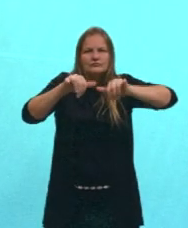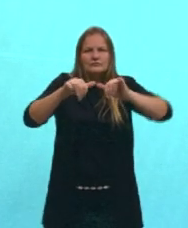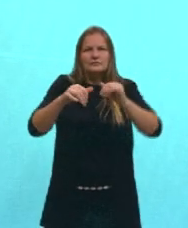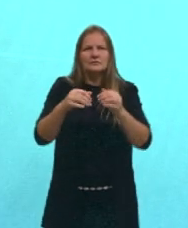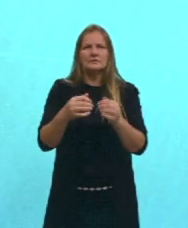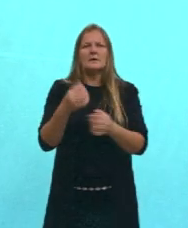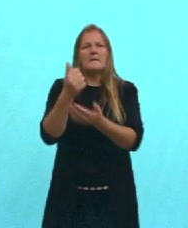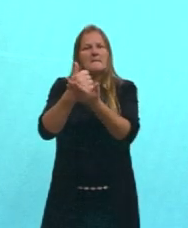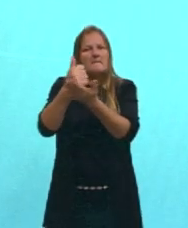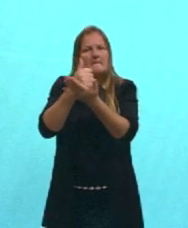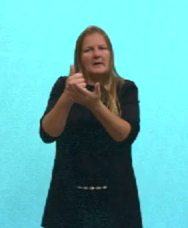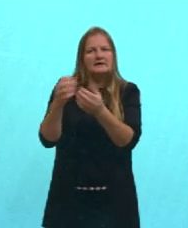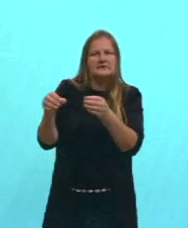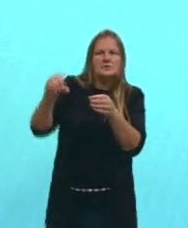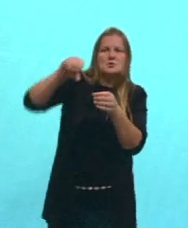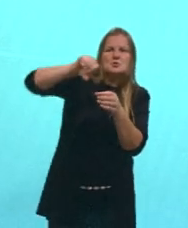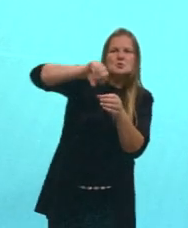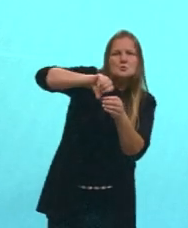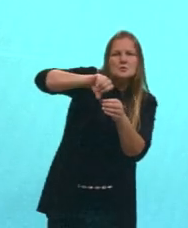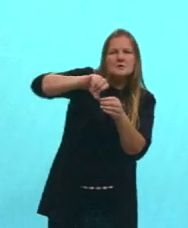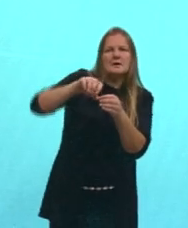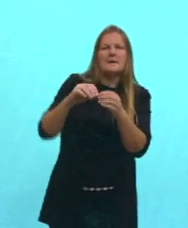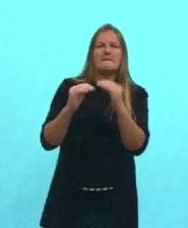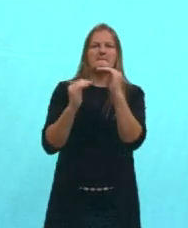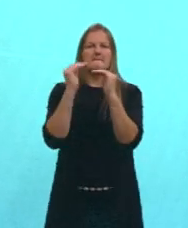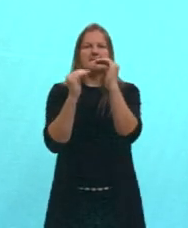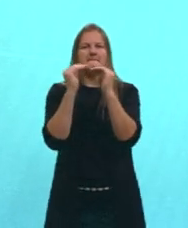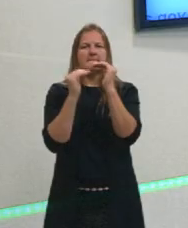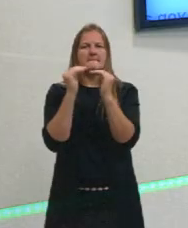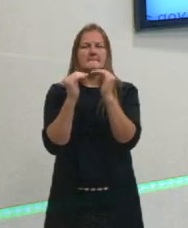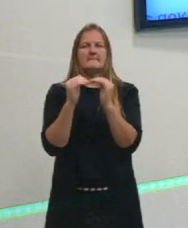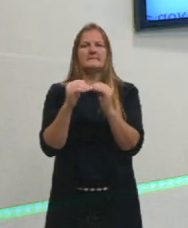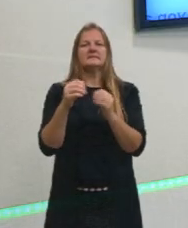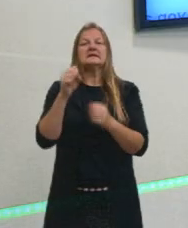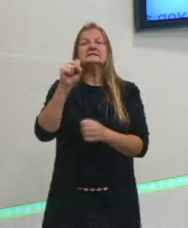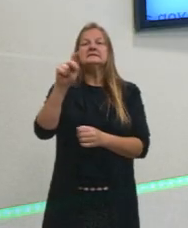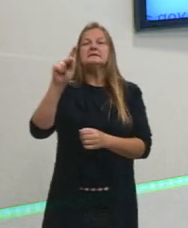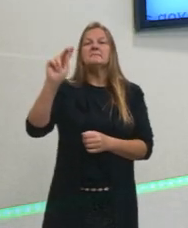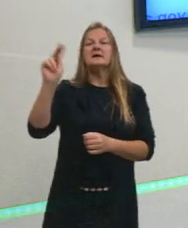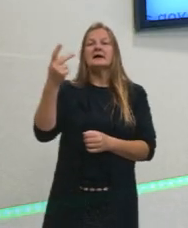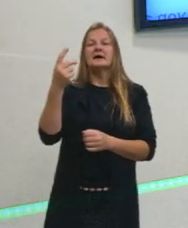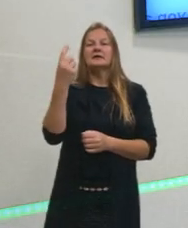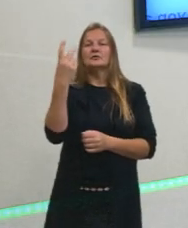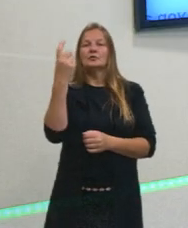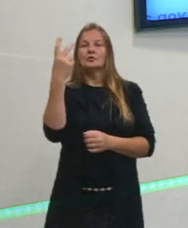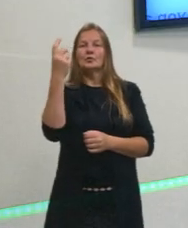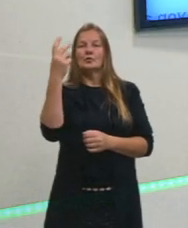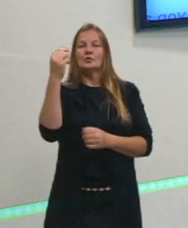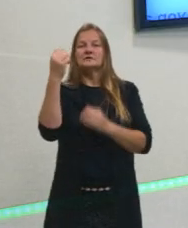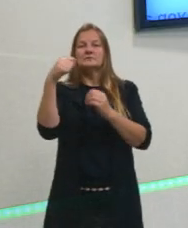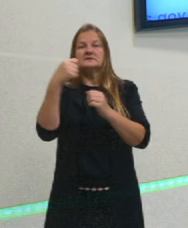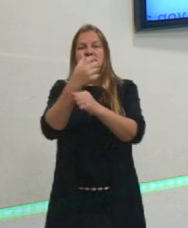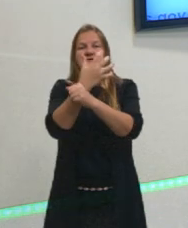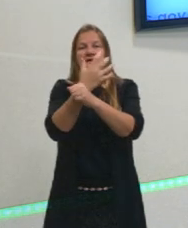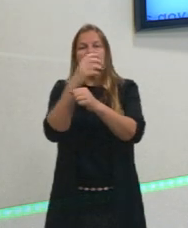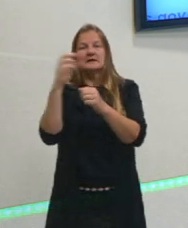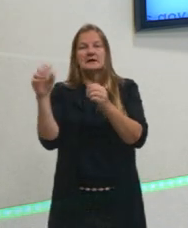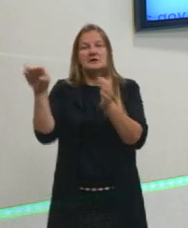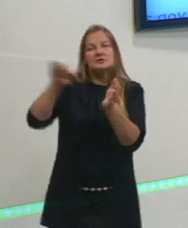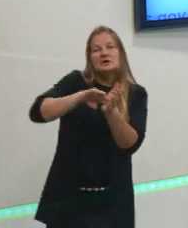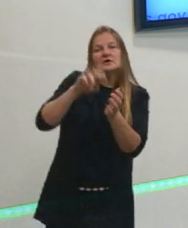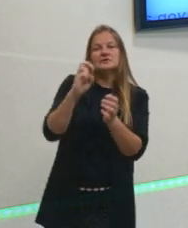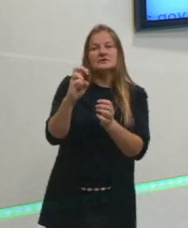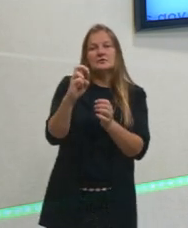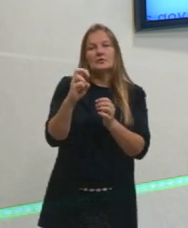eu vou usar uma base que eu tenho que chegar nesse PH básico se eu tenho ph12e eu preciso chegar na ph5